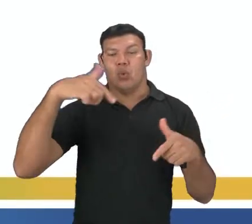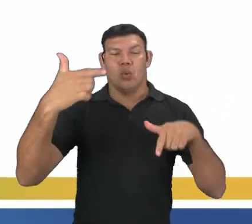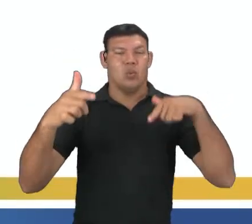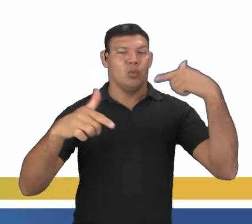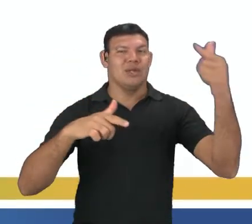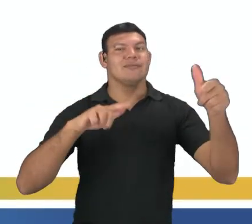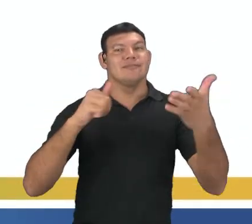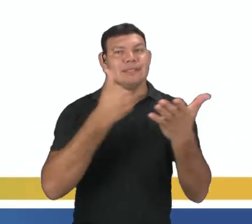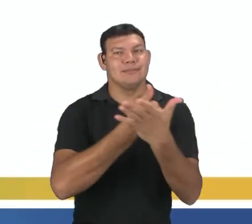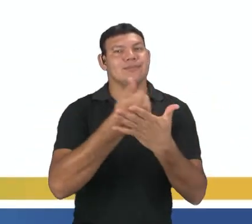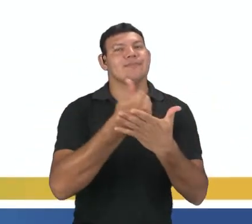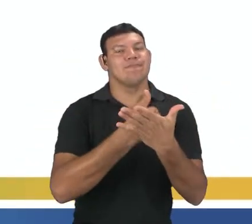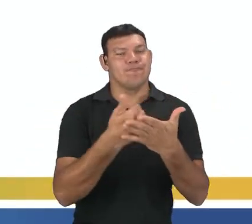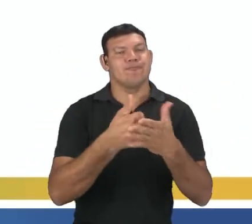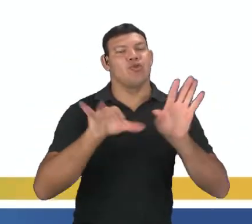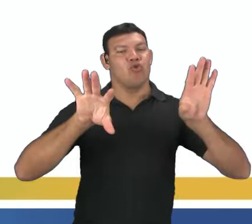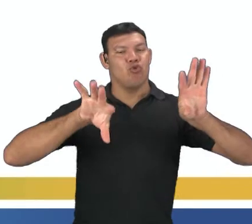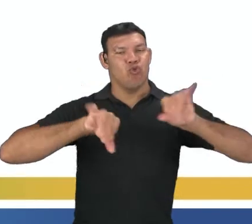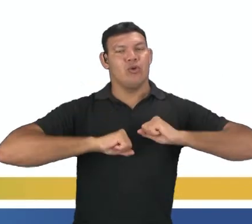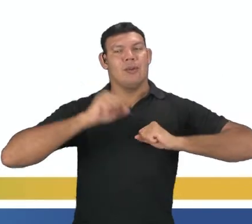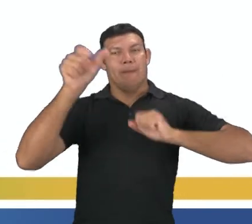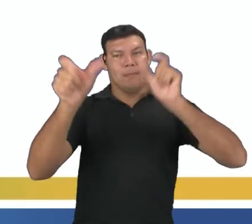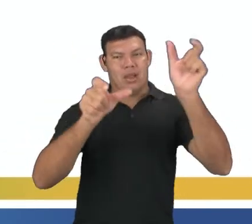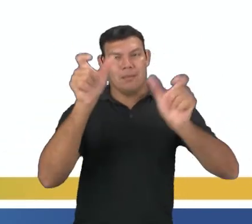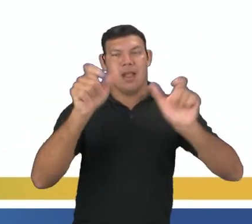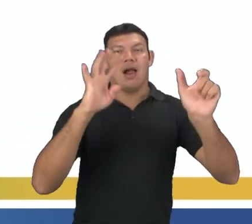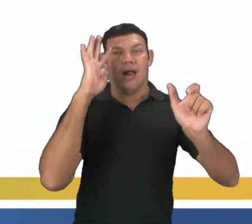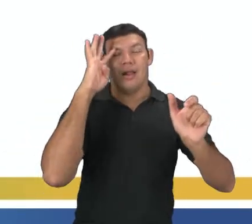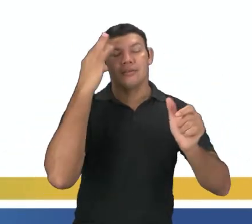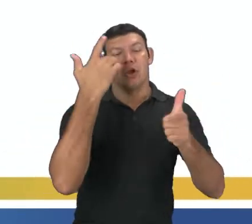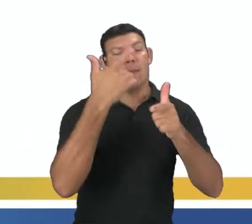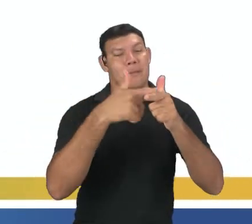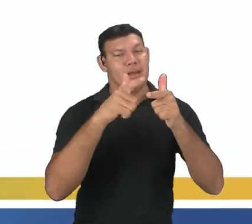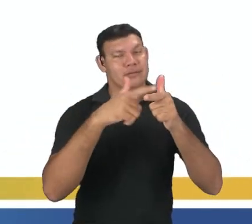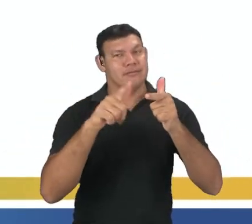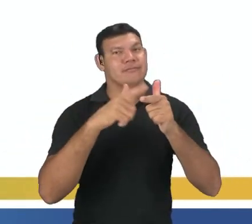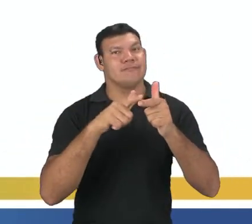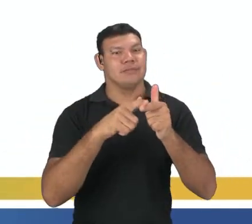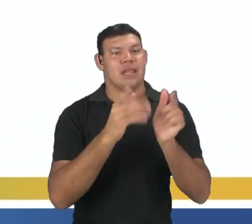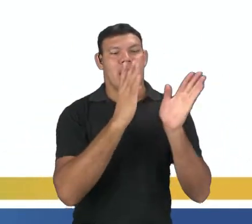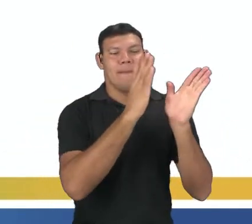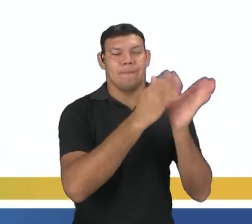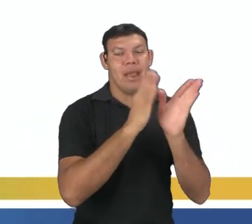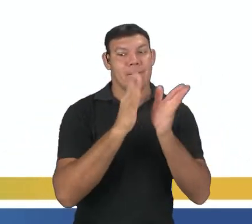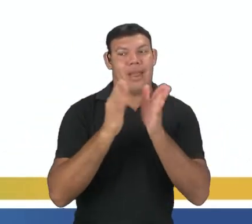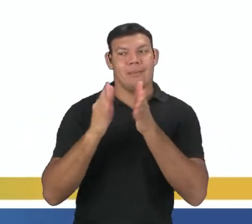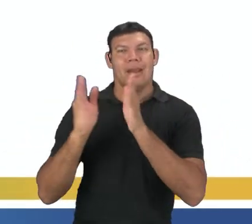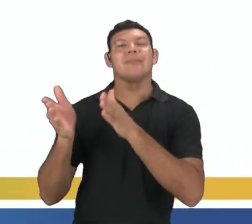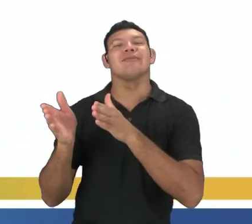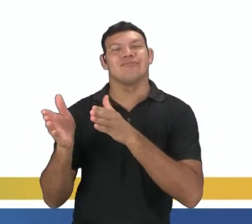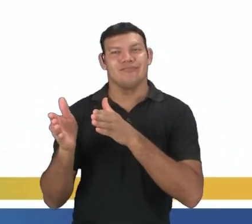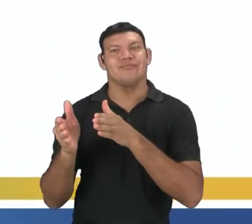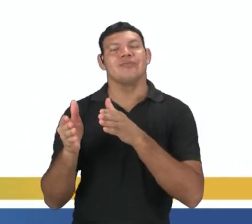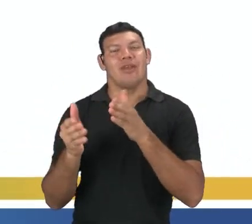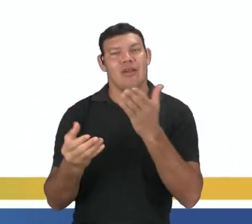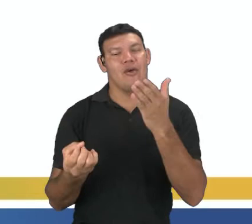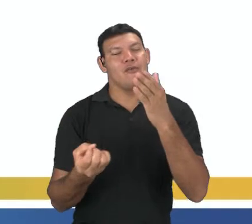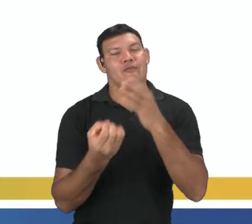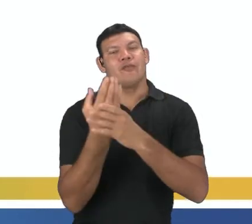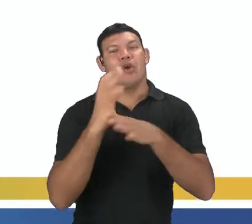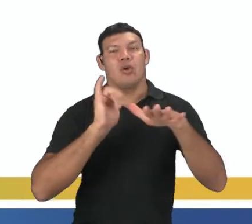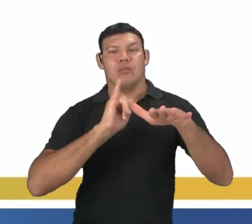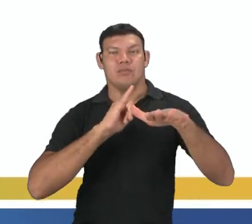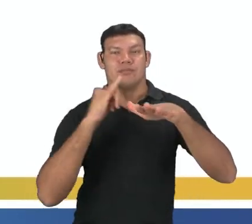ações sejam tomadas pela personagem para solucionar o problema. Essa sequência de ações forma um enredo